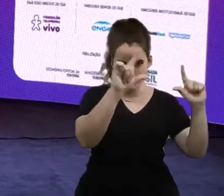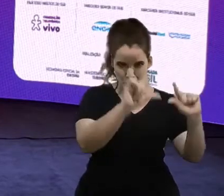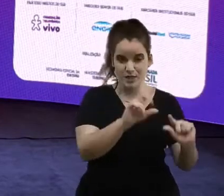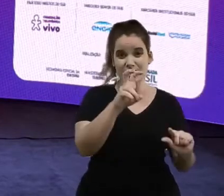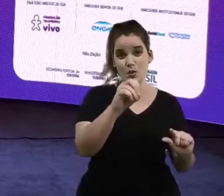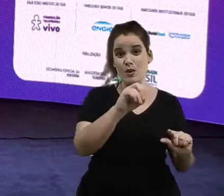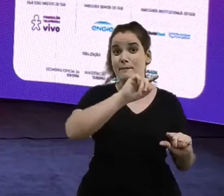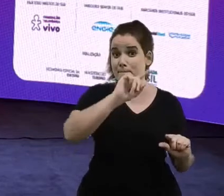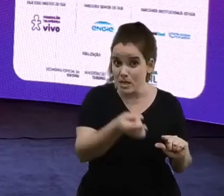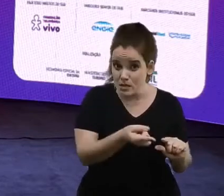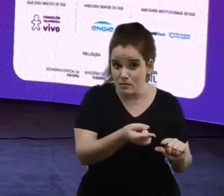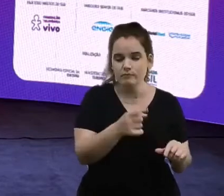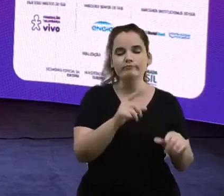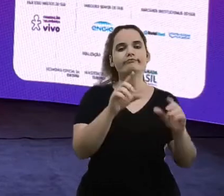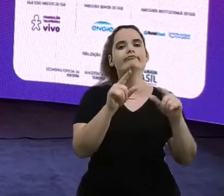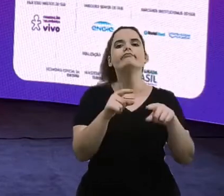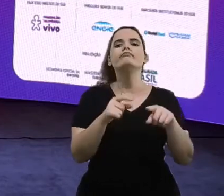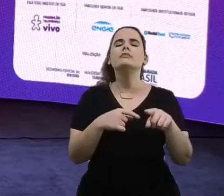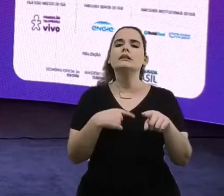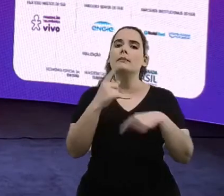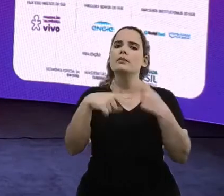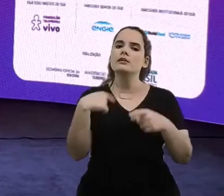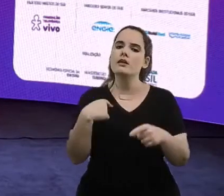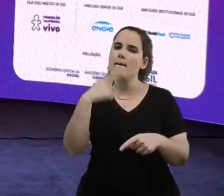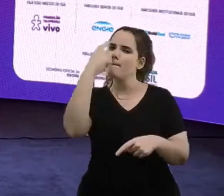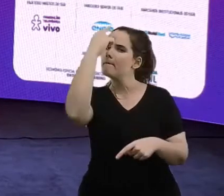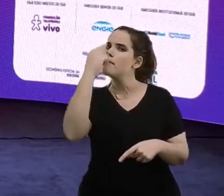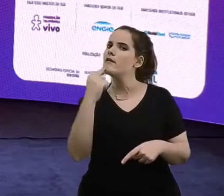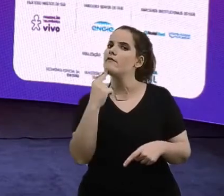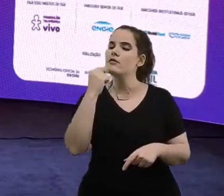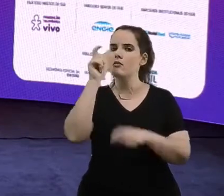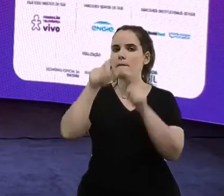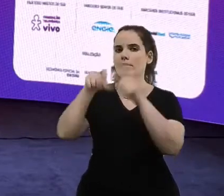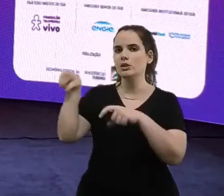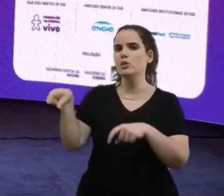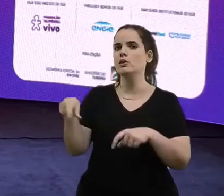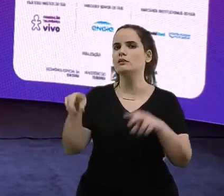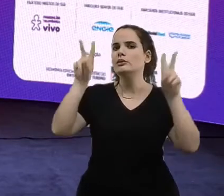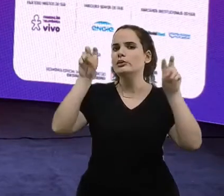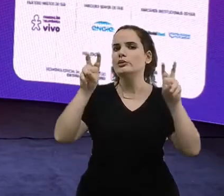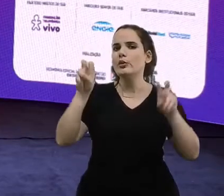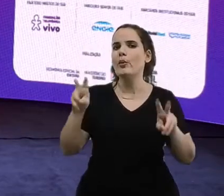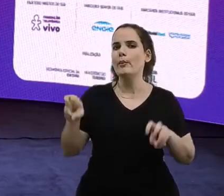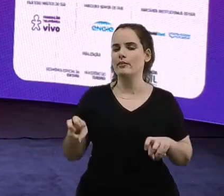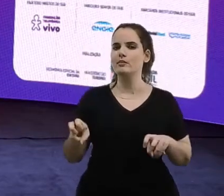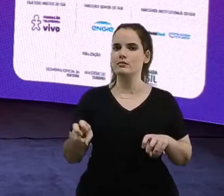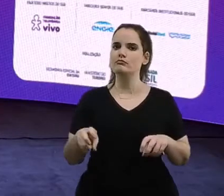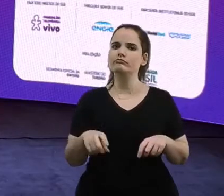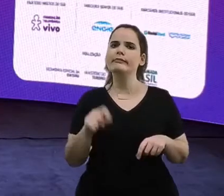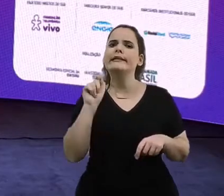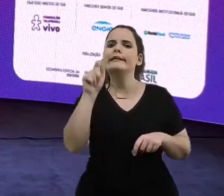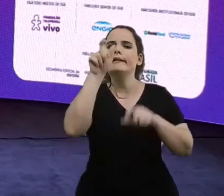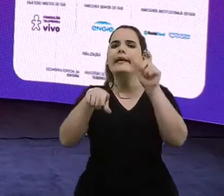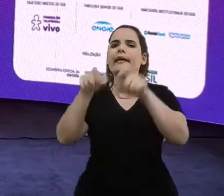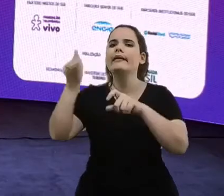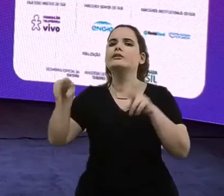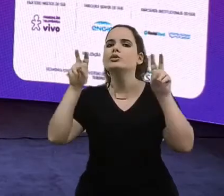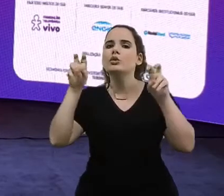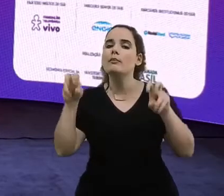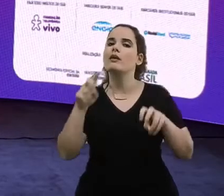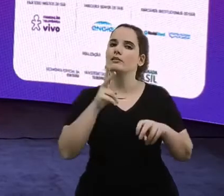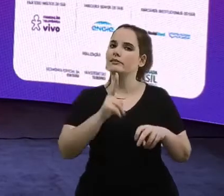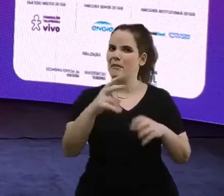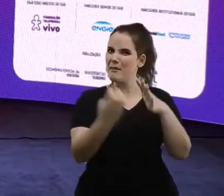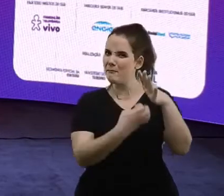as pessoas que falavam sobre isso. E na época, em 2016, eram basicamente usuários, né, pessoas físicas que falavam sobre o